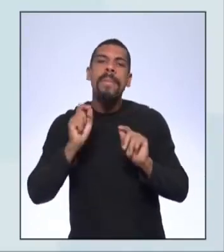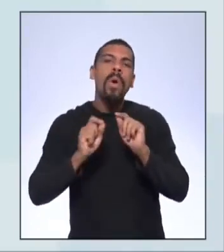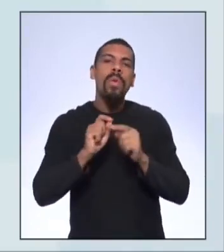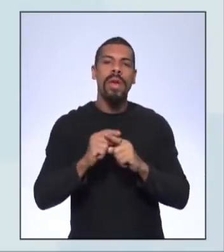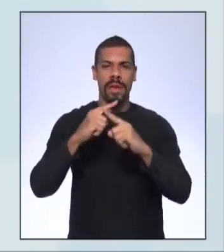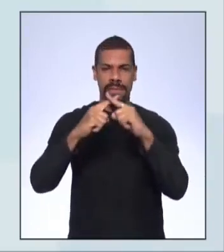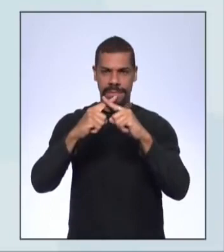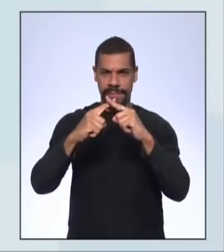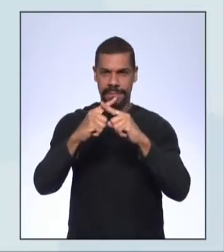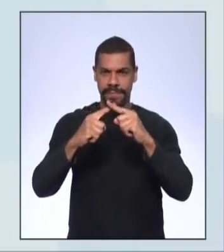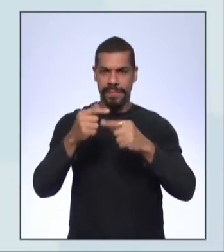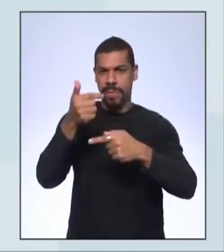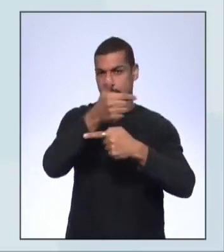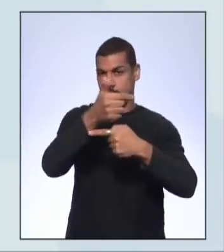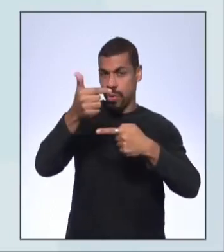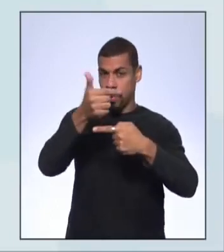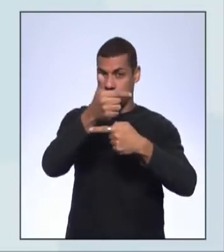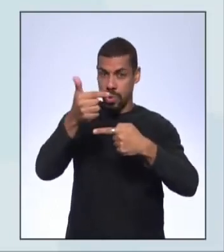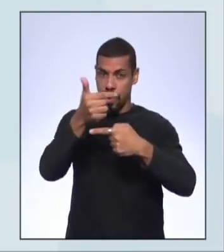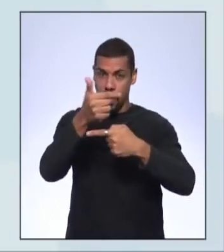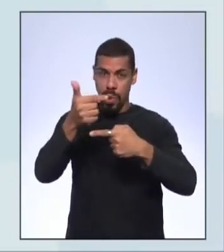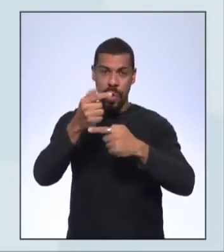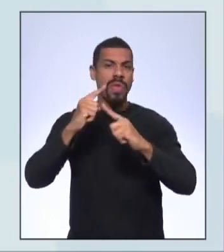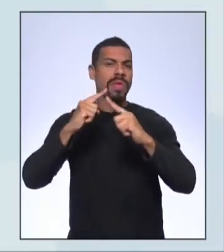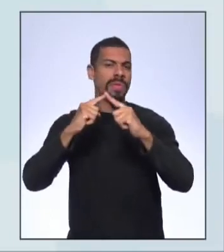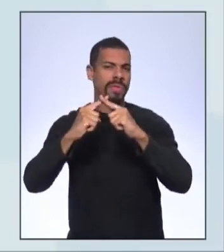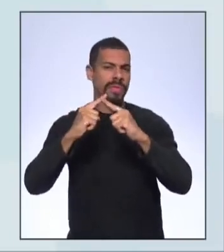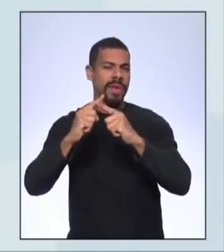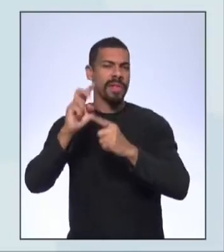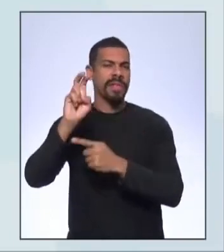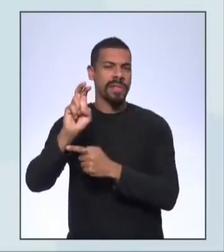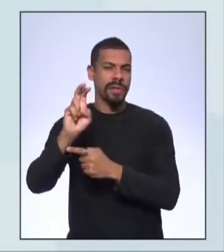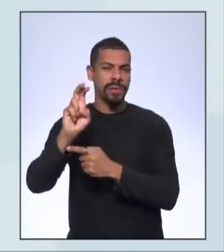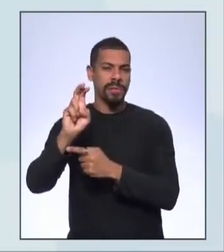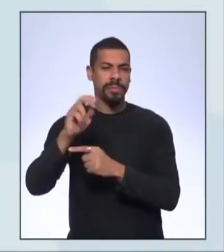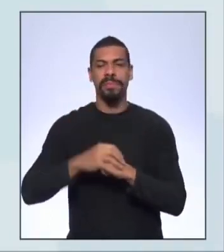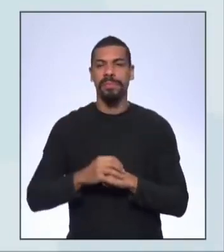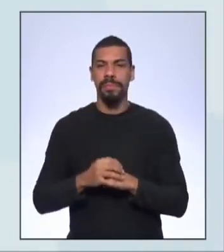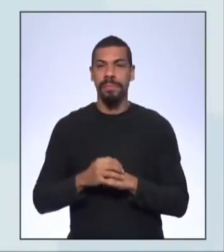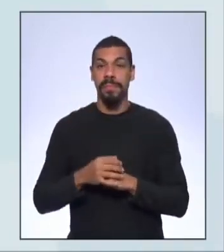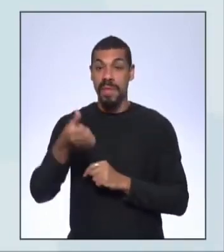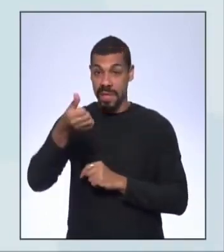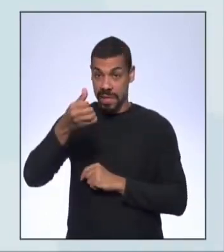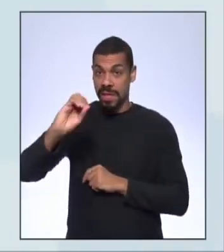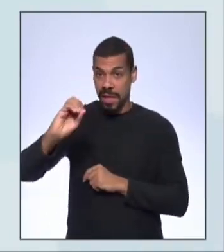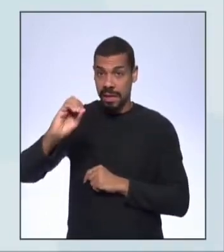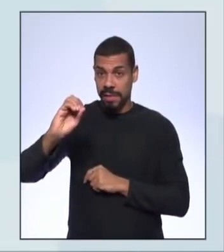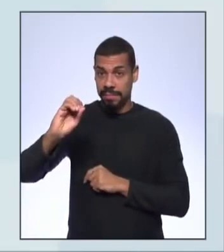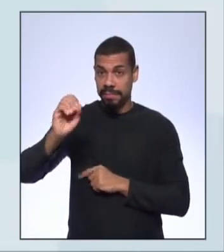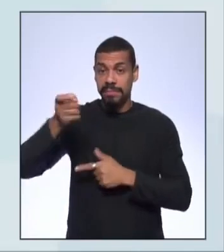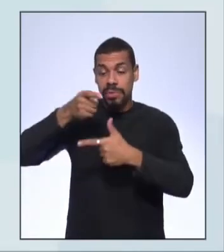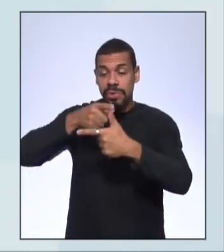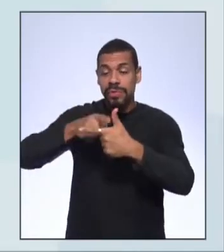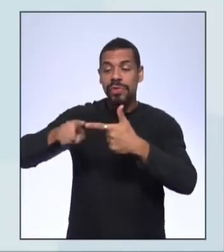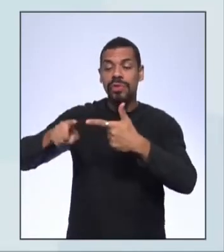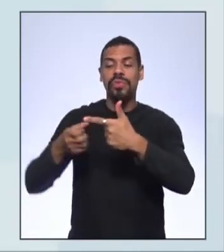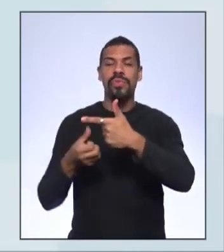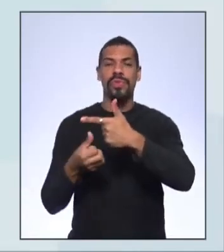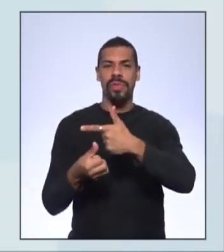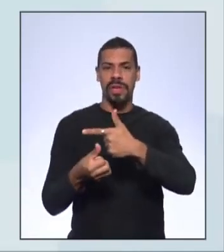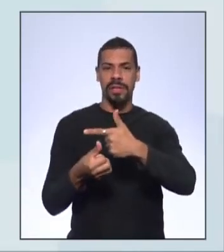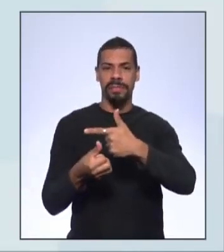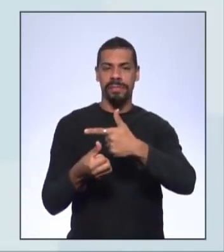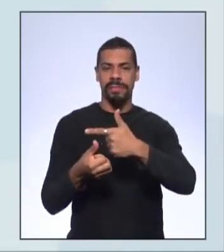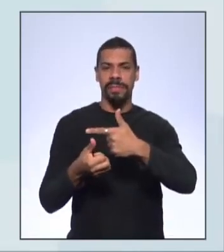cima, o numerador, como vocês já viram. Então eu faço 12 vezes 5, 60. Dividido por 6, eu